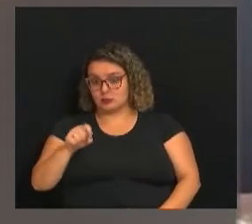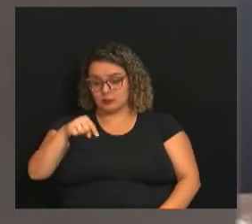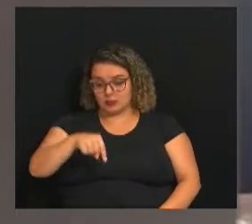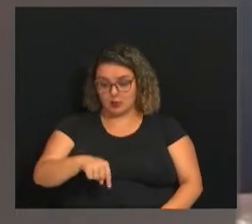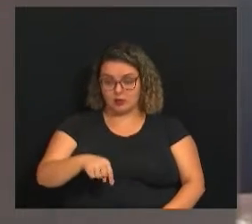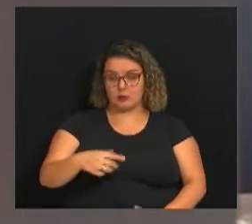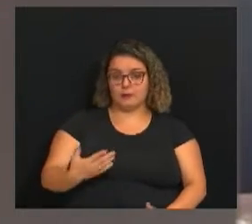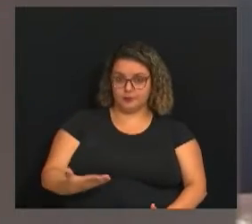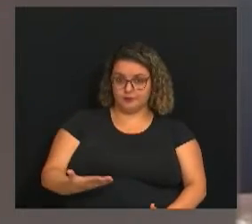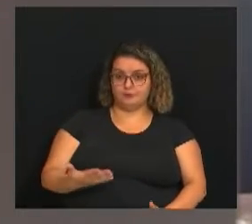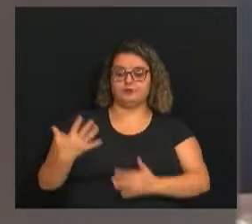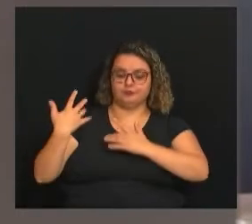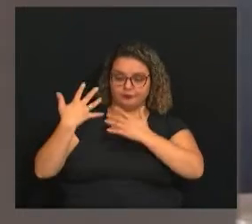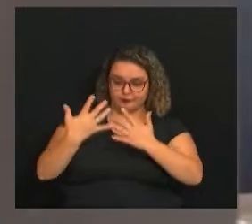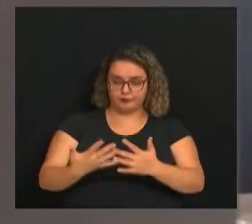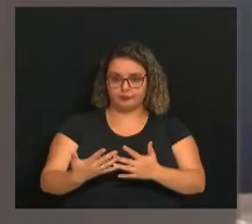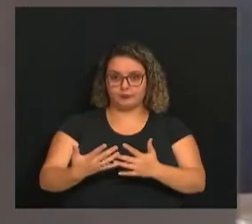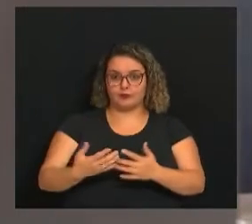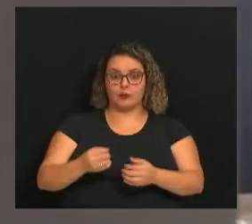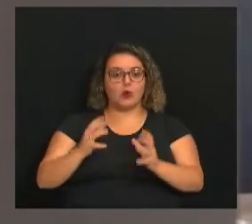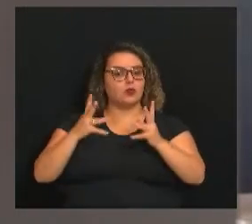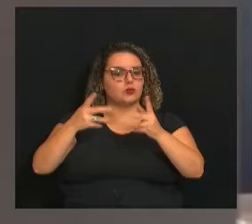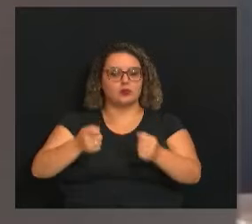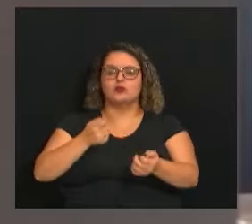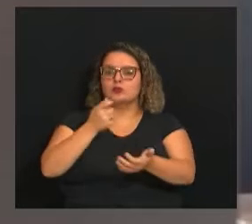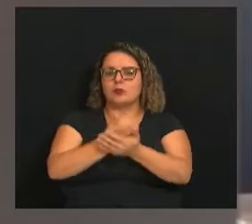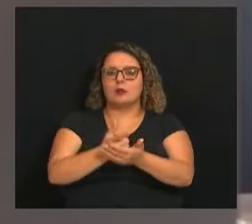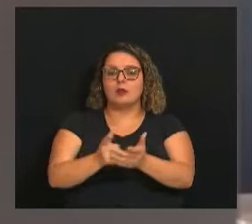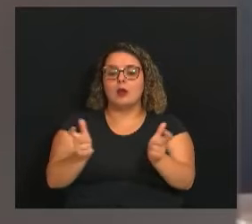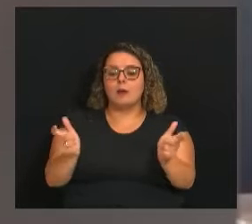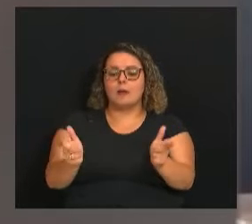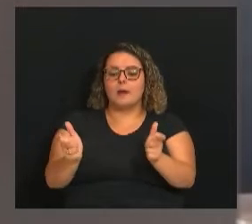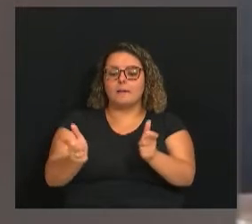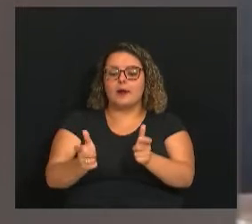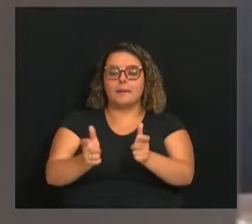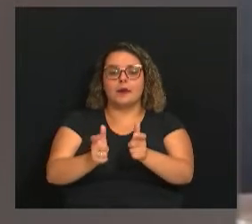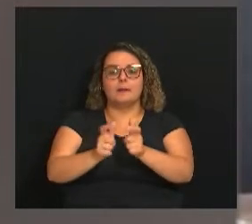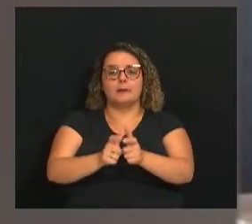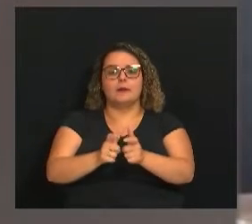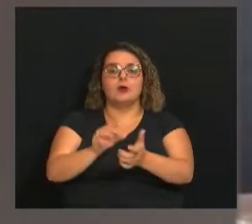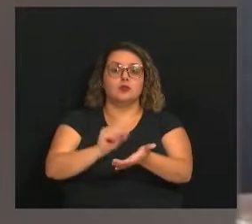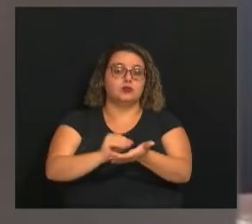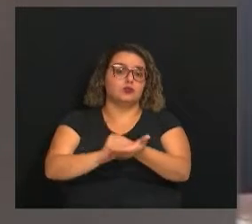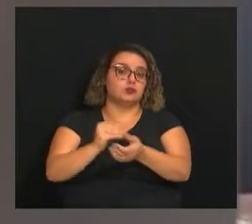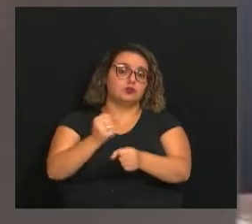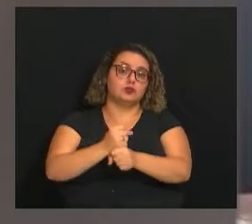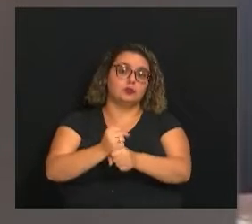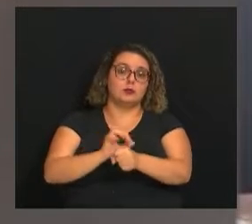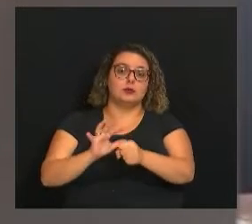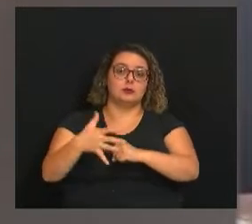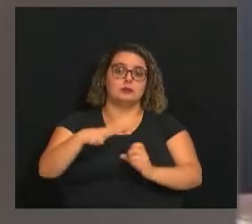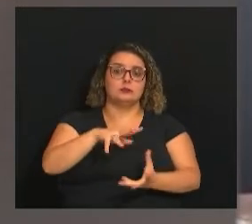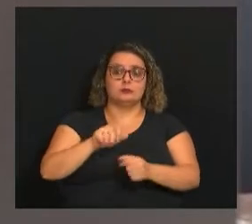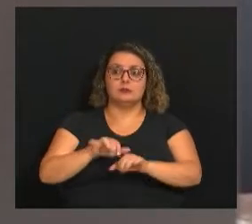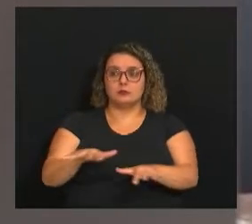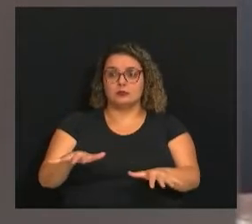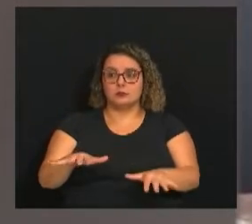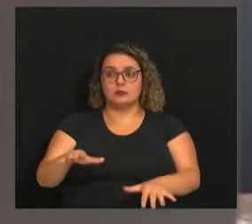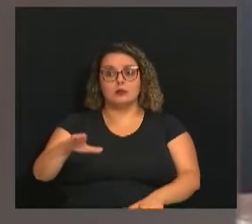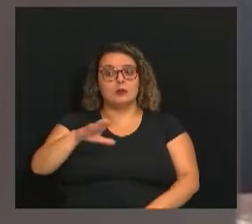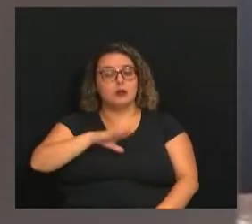valores da folha de pagamento do município foram caindo, principalmente no último ano da pandemia. Os